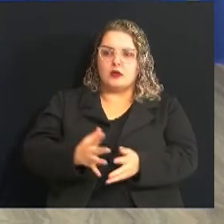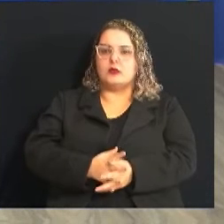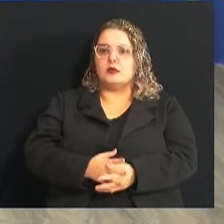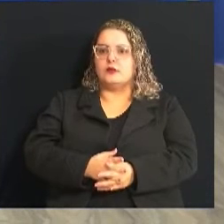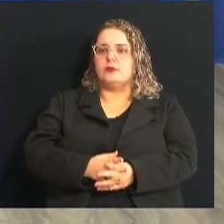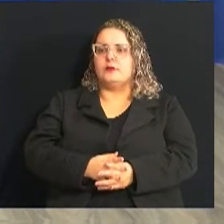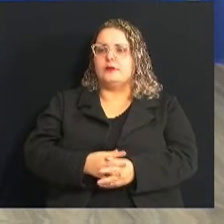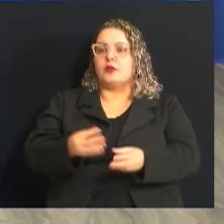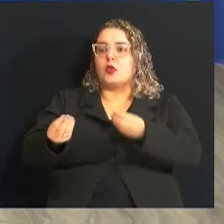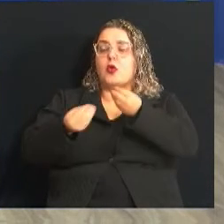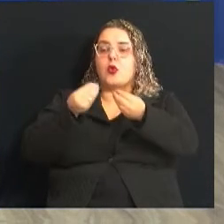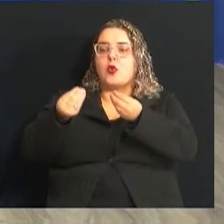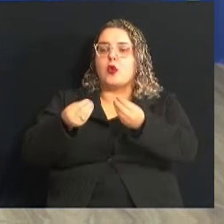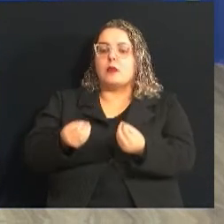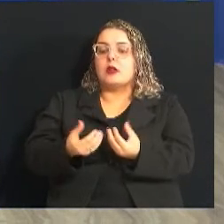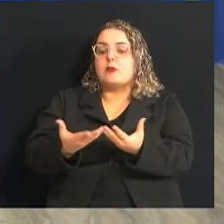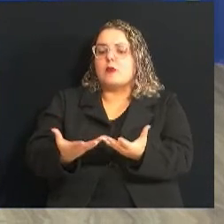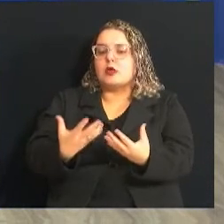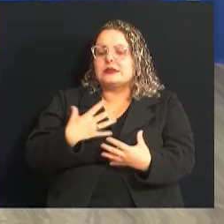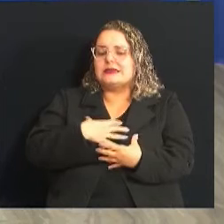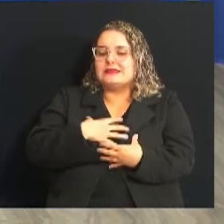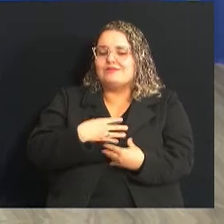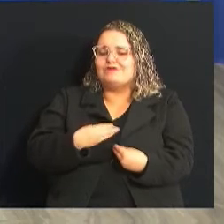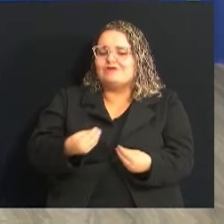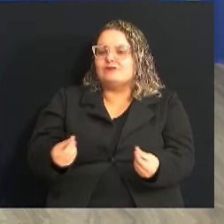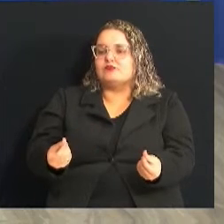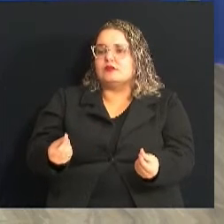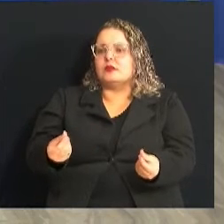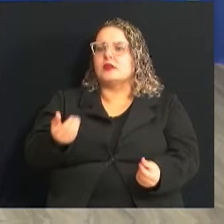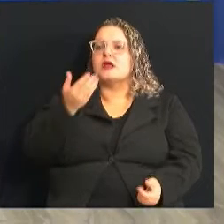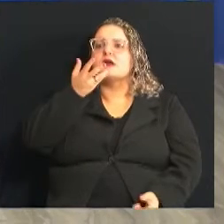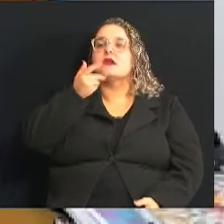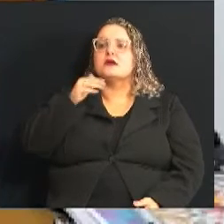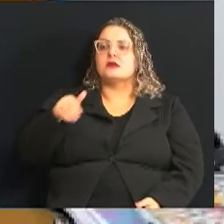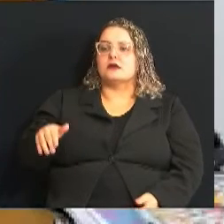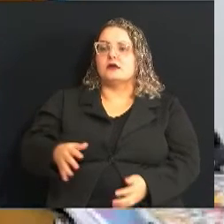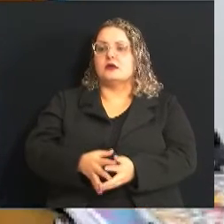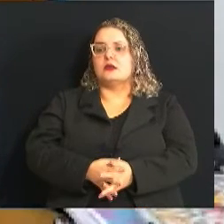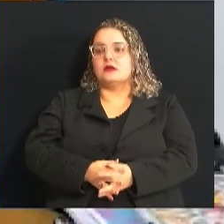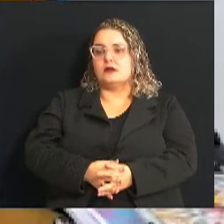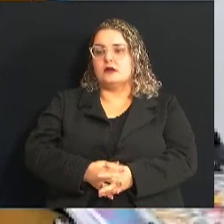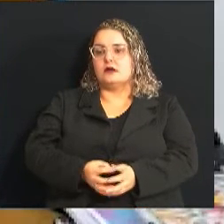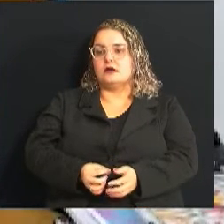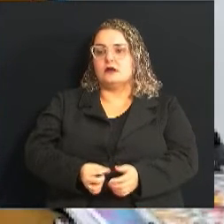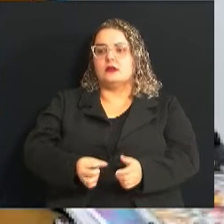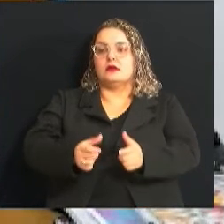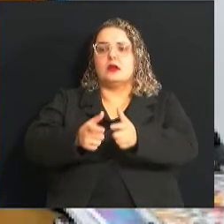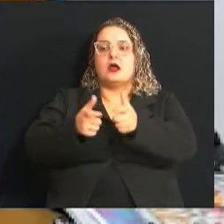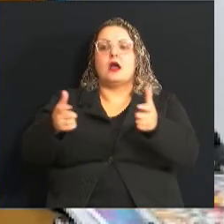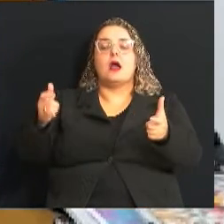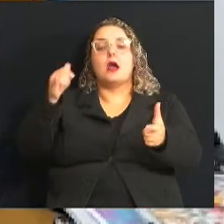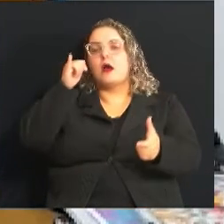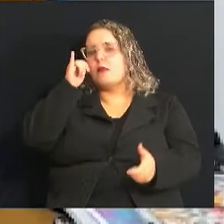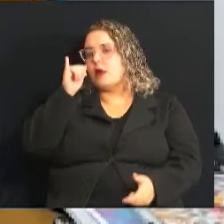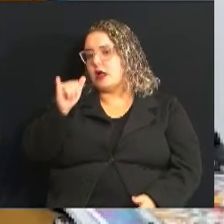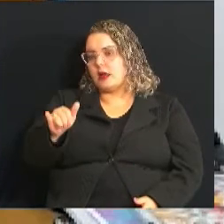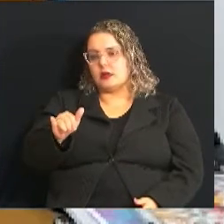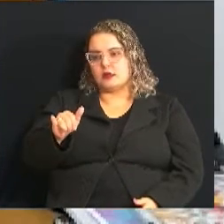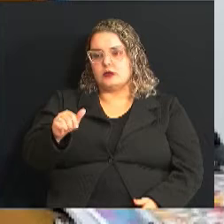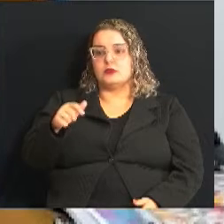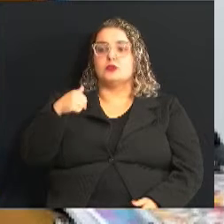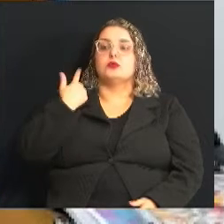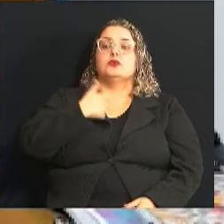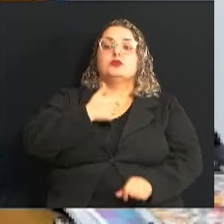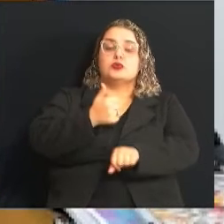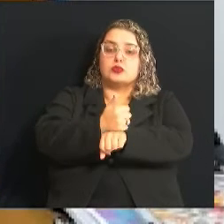ele mostra essa fragilidade para essa criança? A maioria evita. E nós,